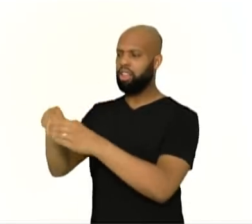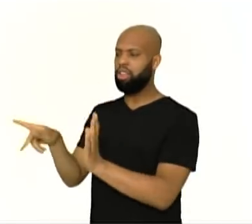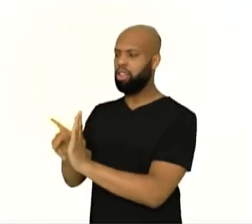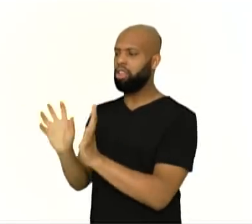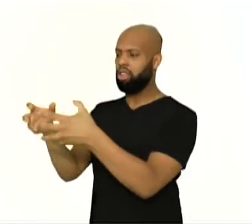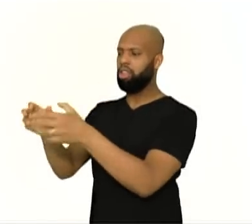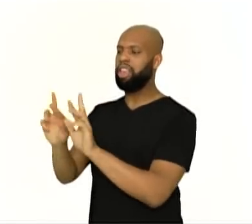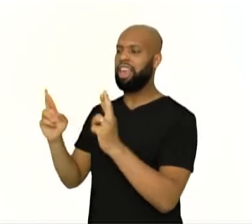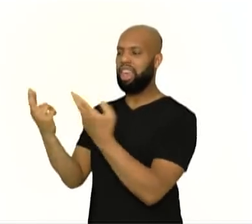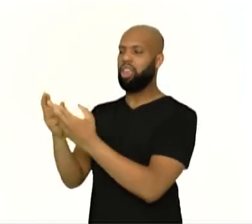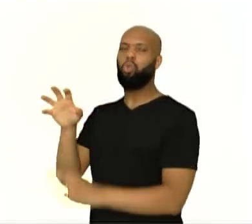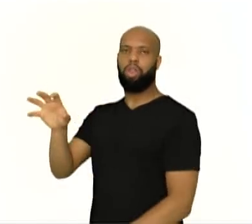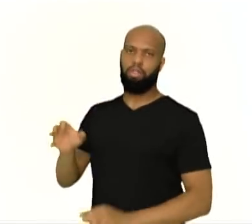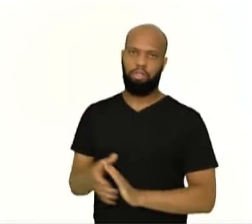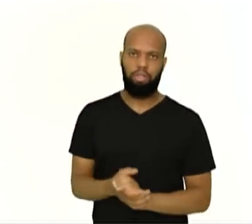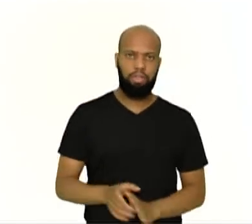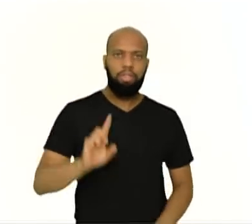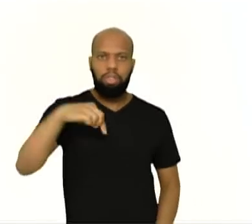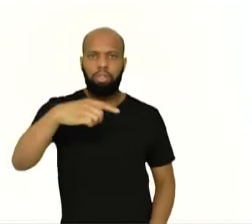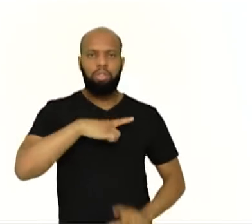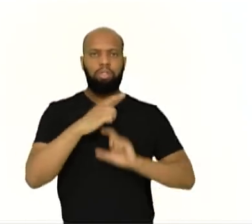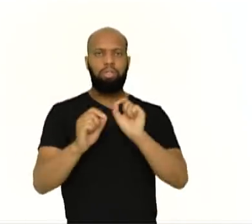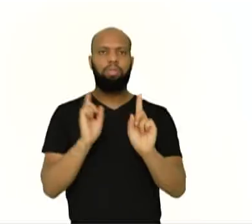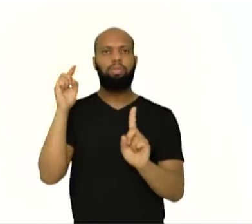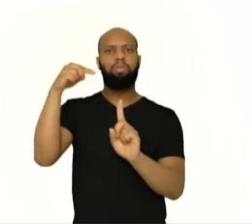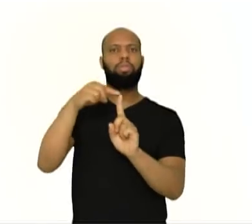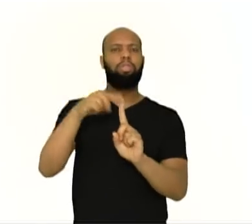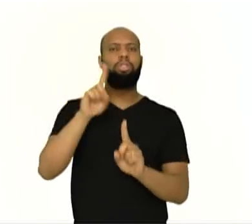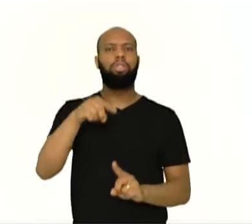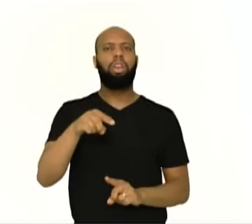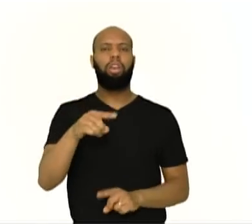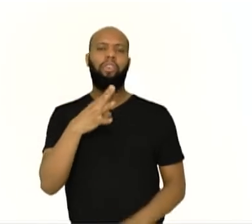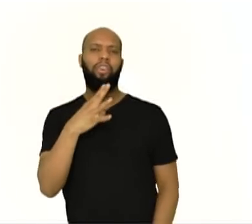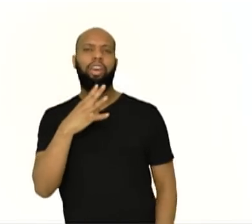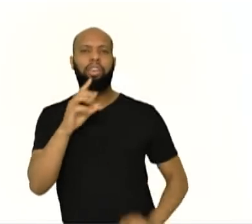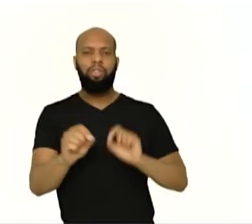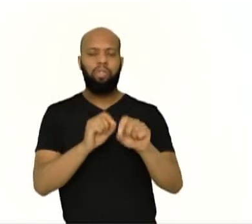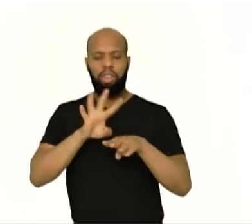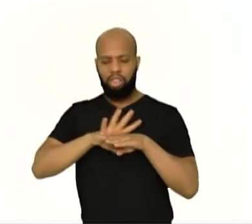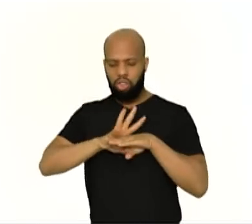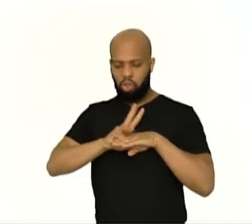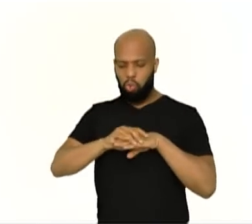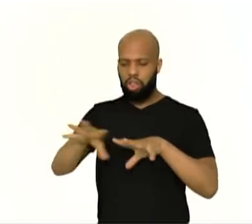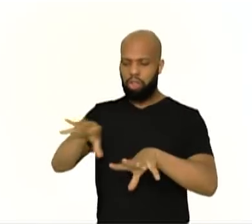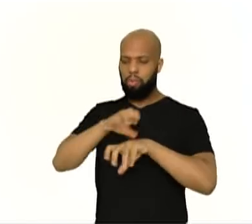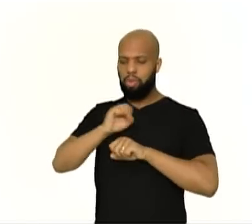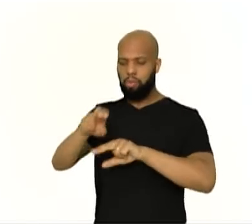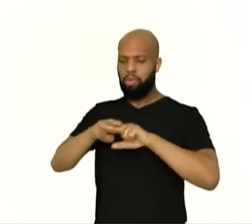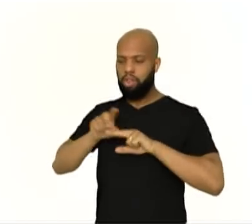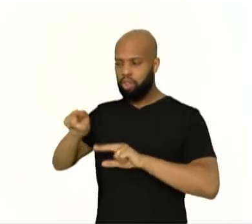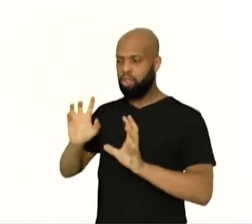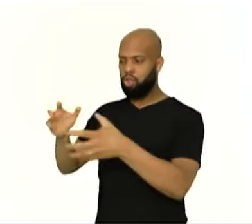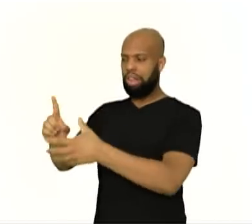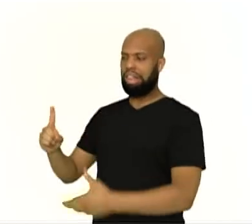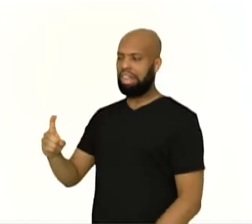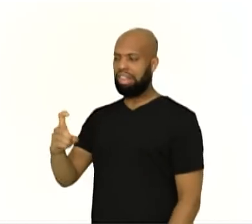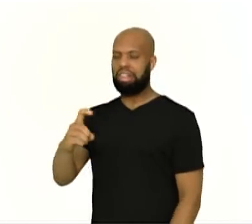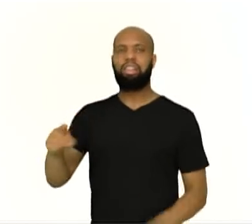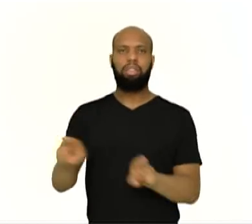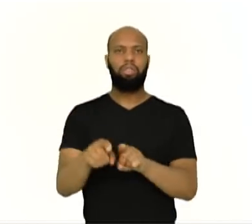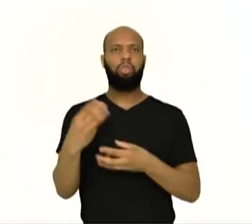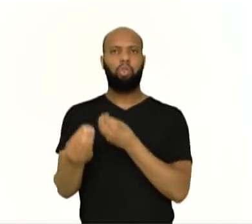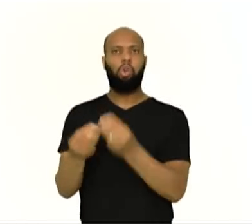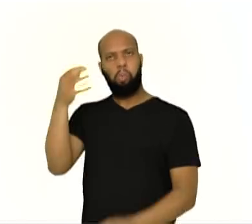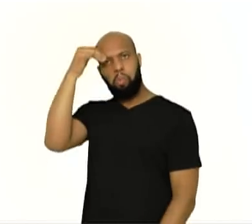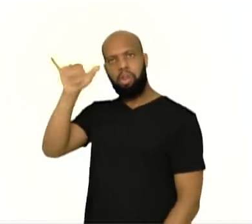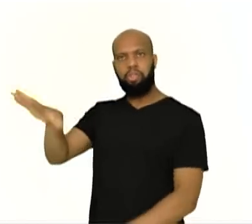filo. Próximo objetivo, conhecer doenças causadas por esses organismos e como preveni-las.